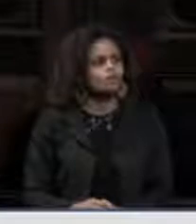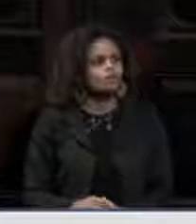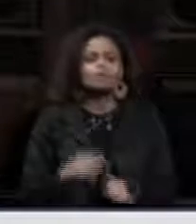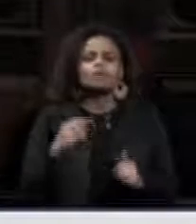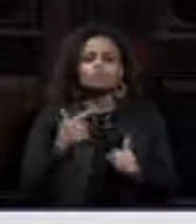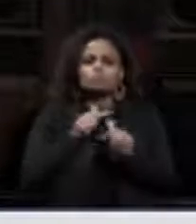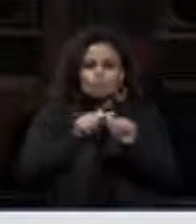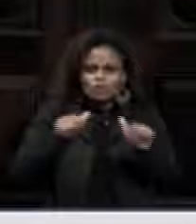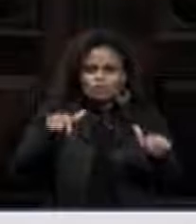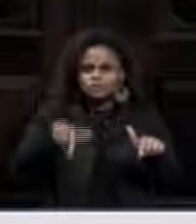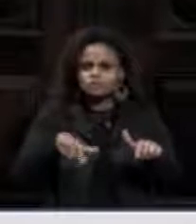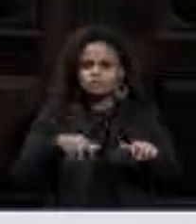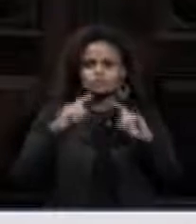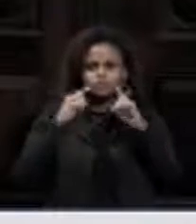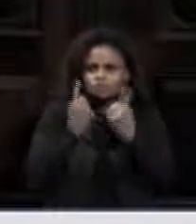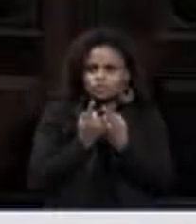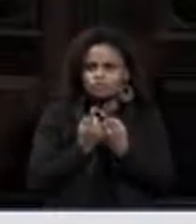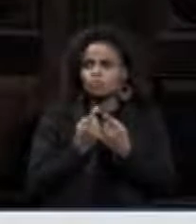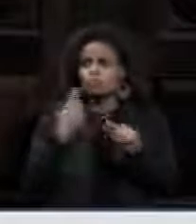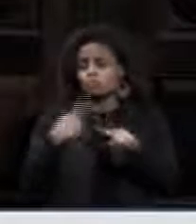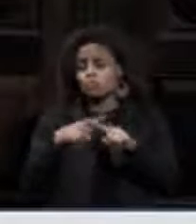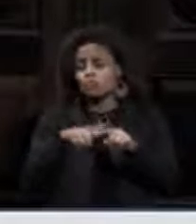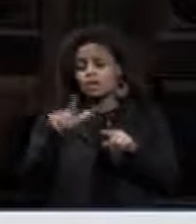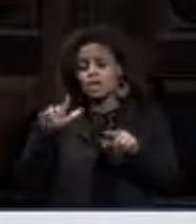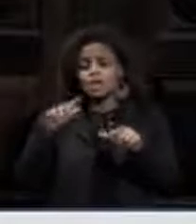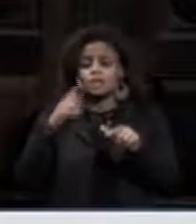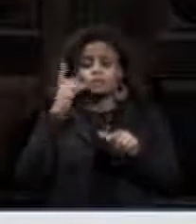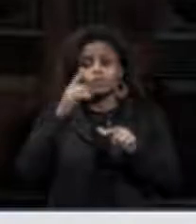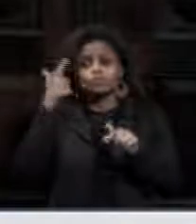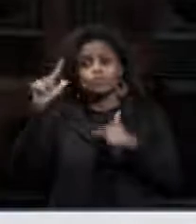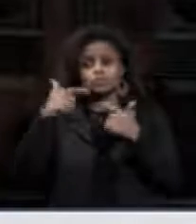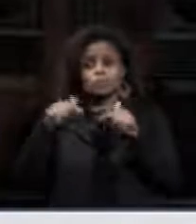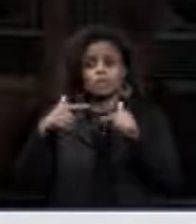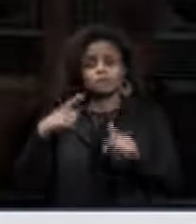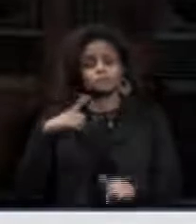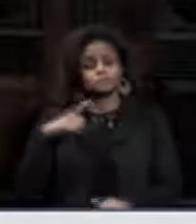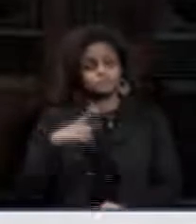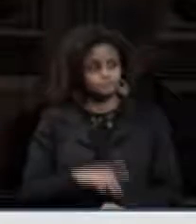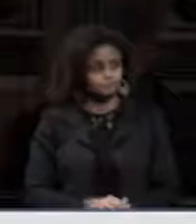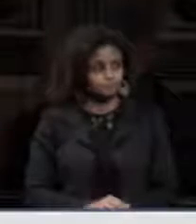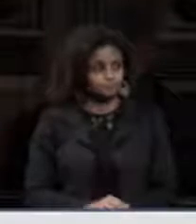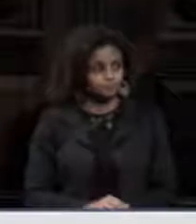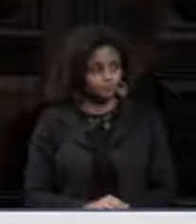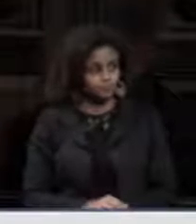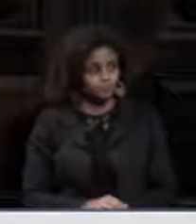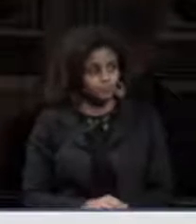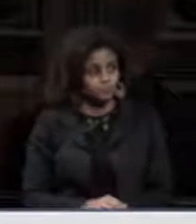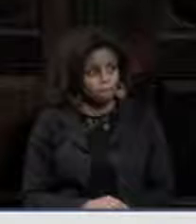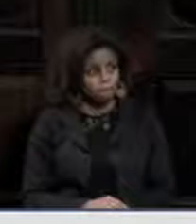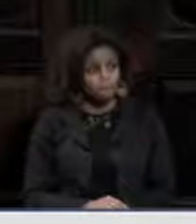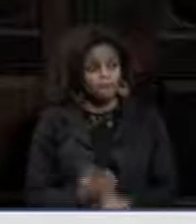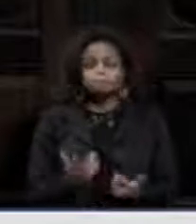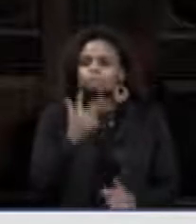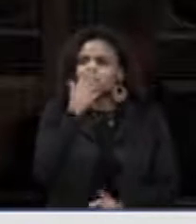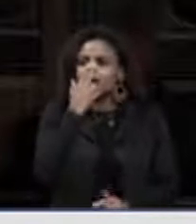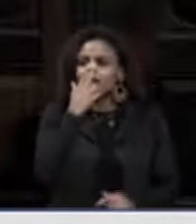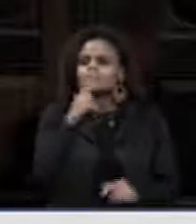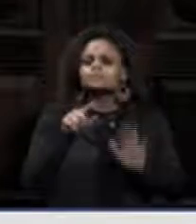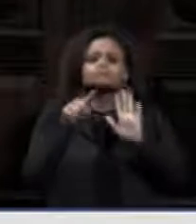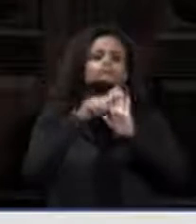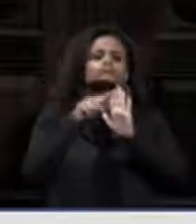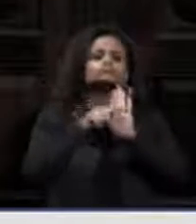atividades parlamentares, né? Então, parece que o regimento